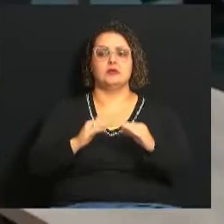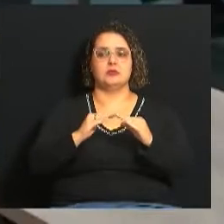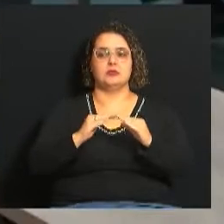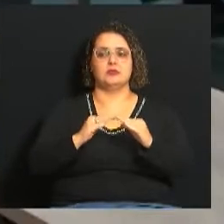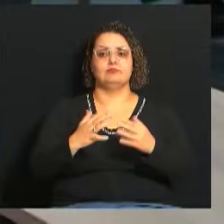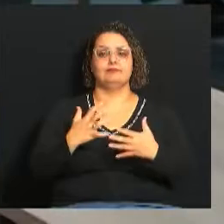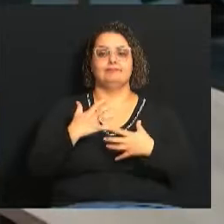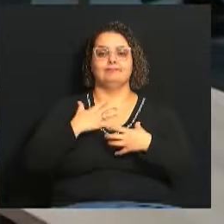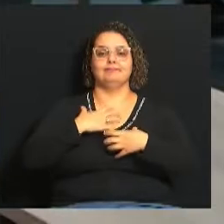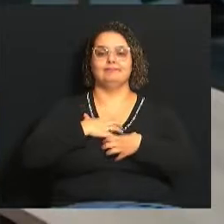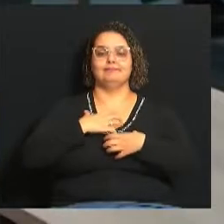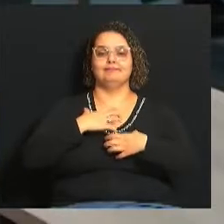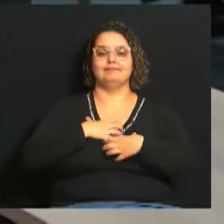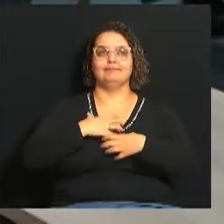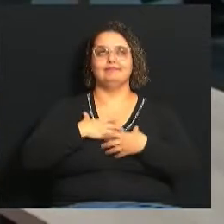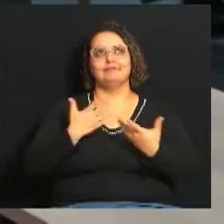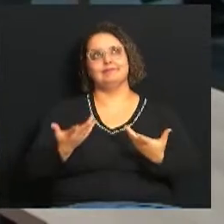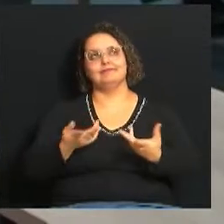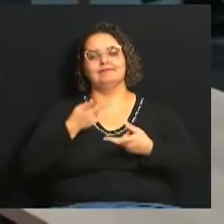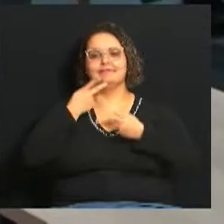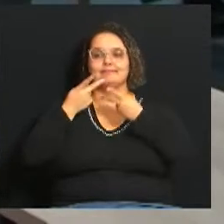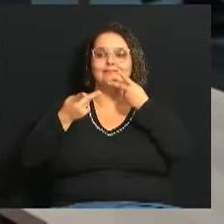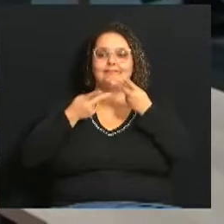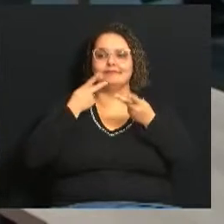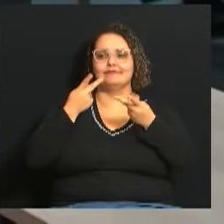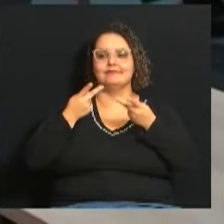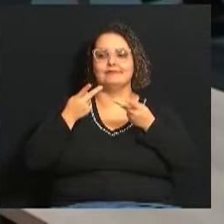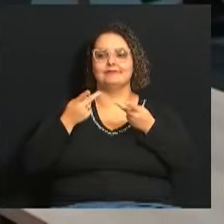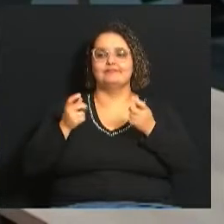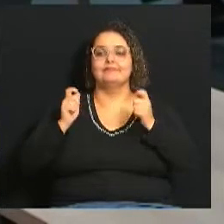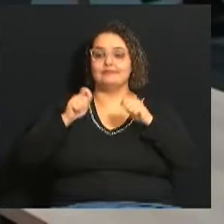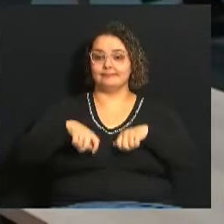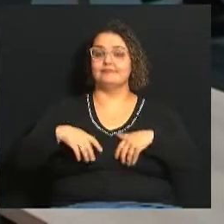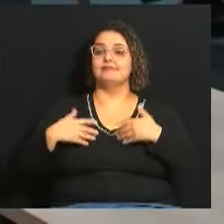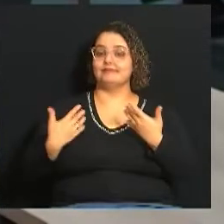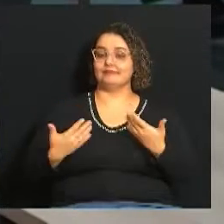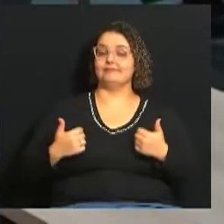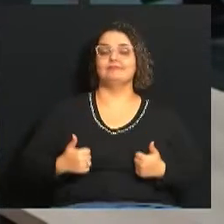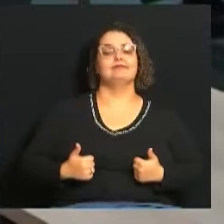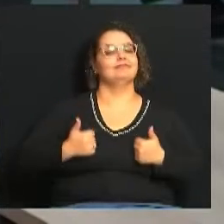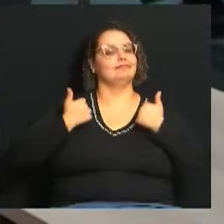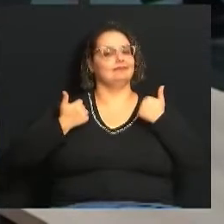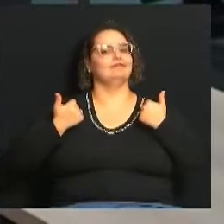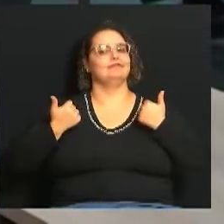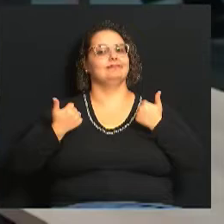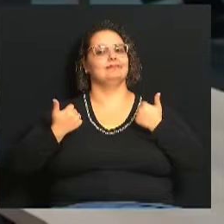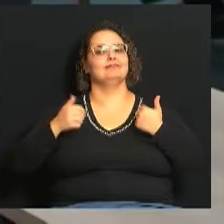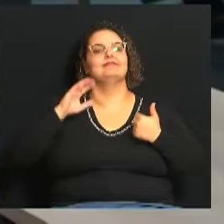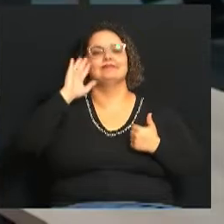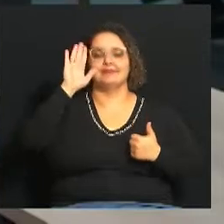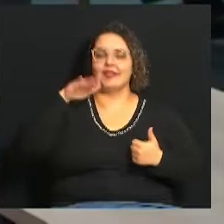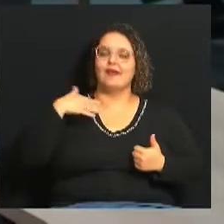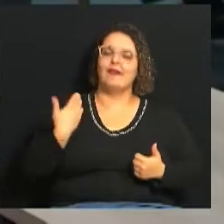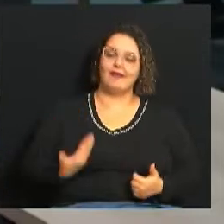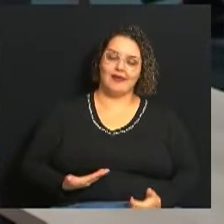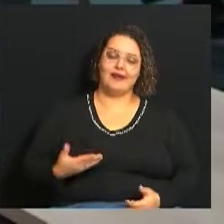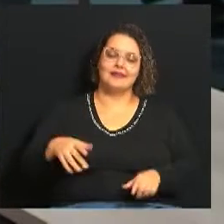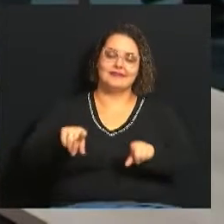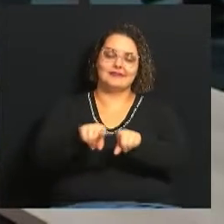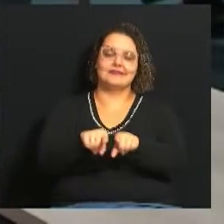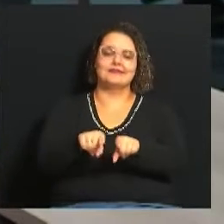sinto, vamos falar assim, muito contente e ao mesmo tempo honrado, né? Por quê? Porque